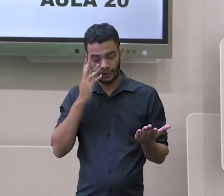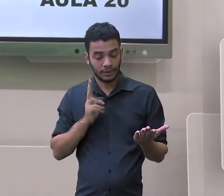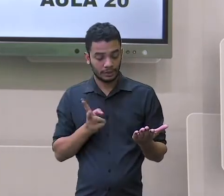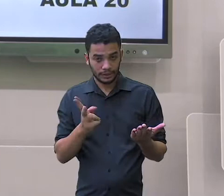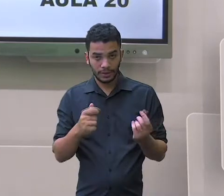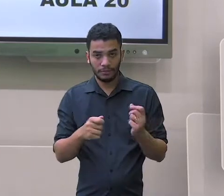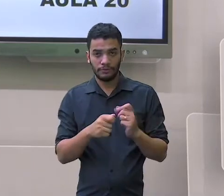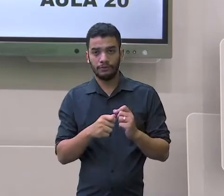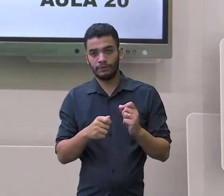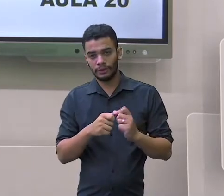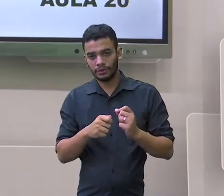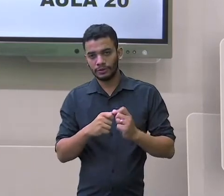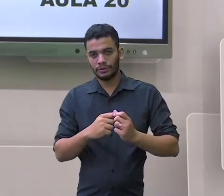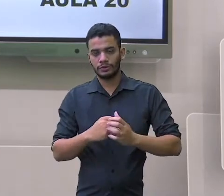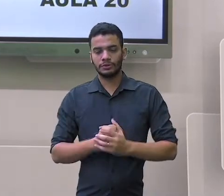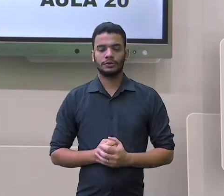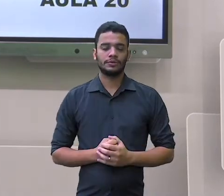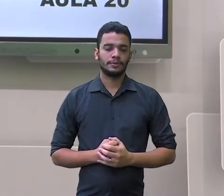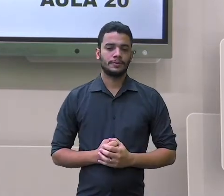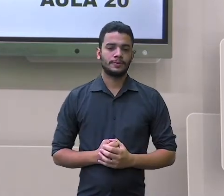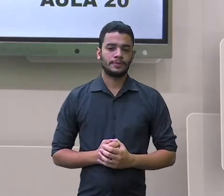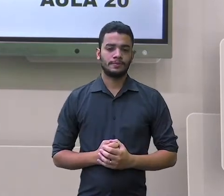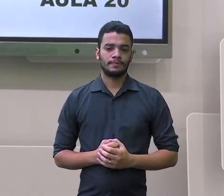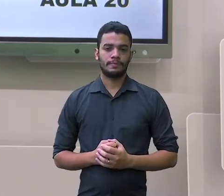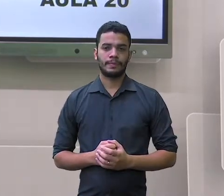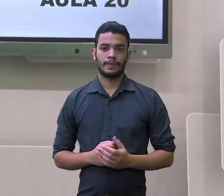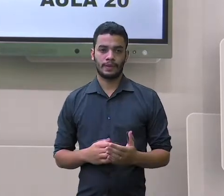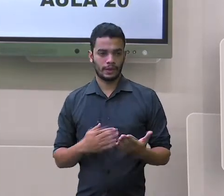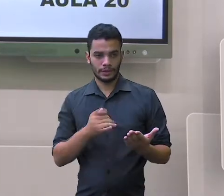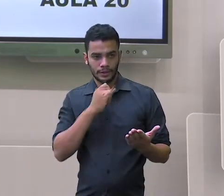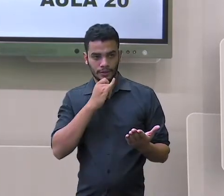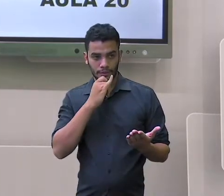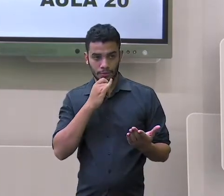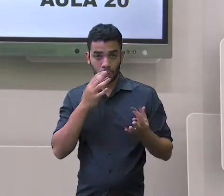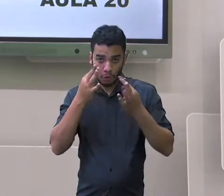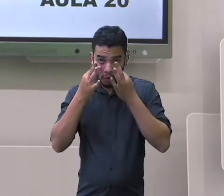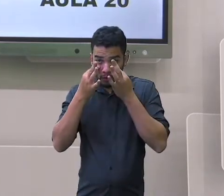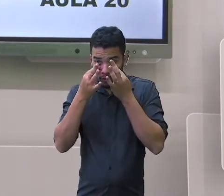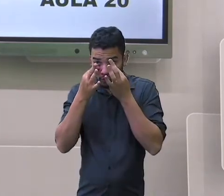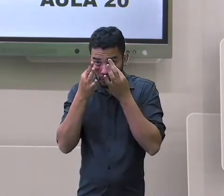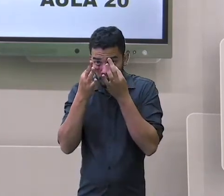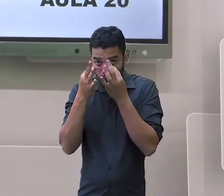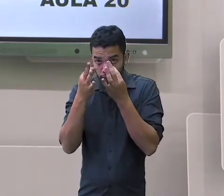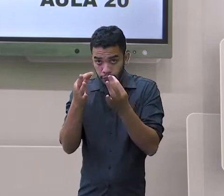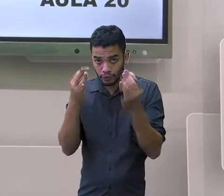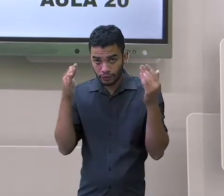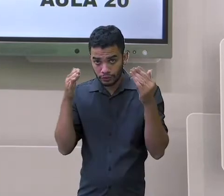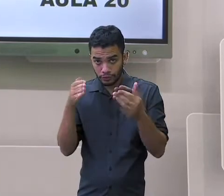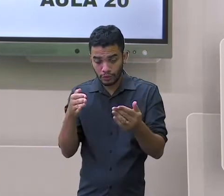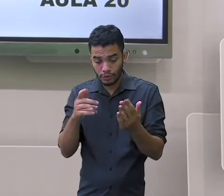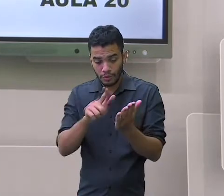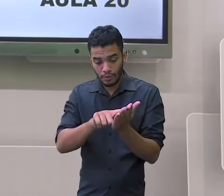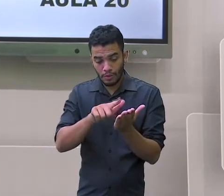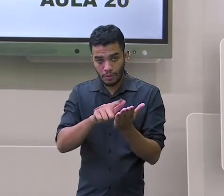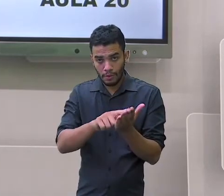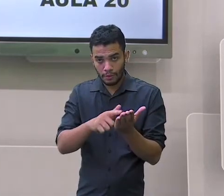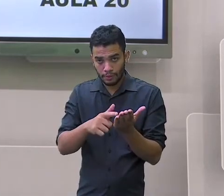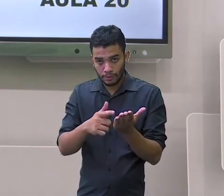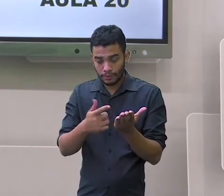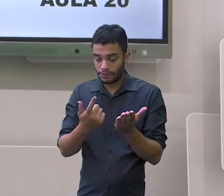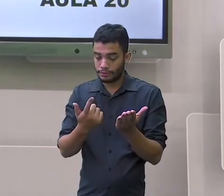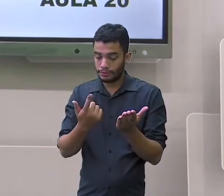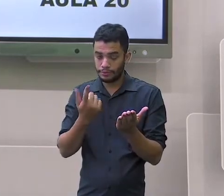da aula, preciso também, além da minha concentração, papel e caneta. Então,